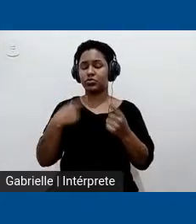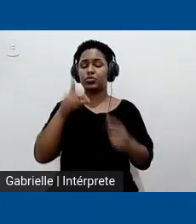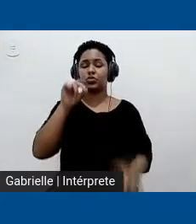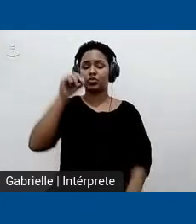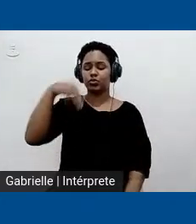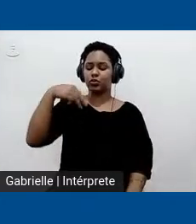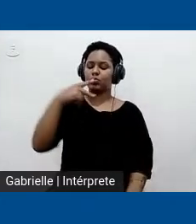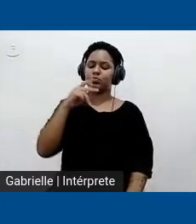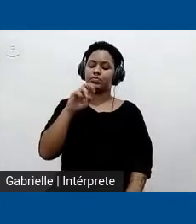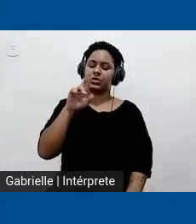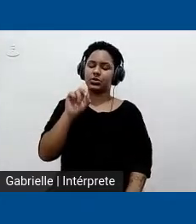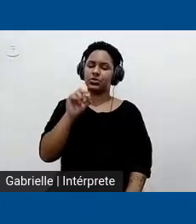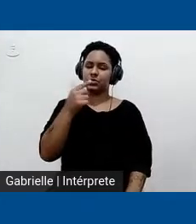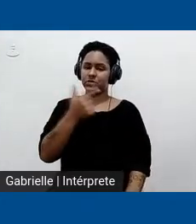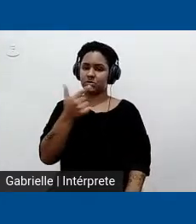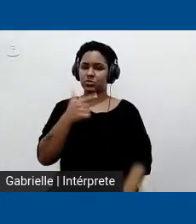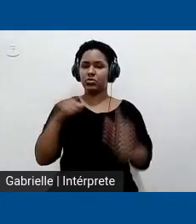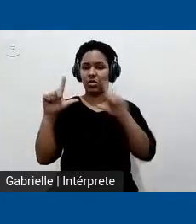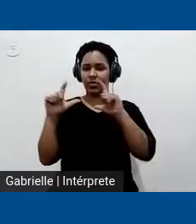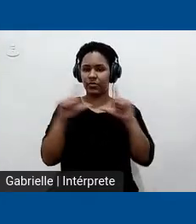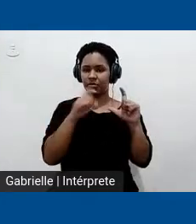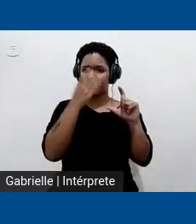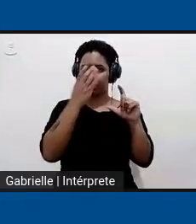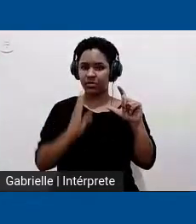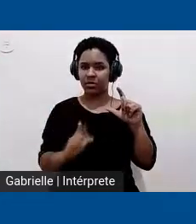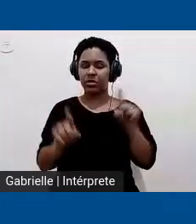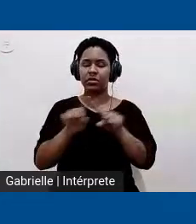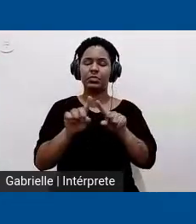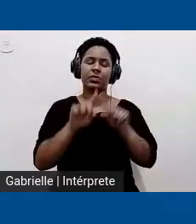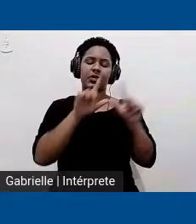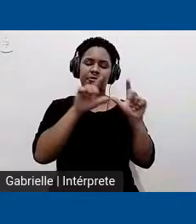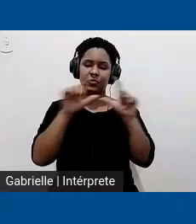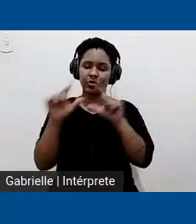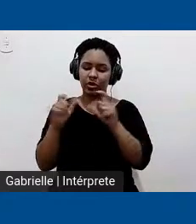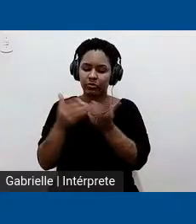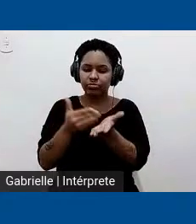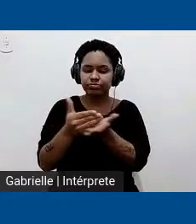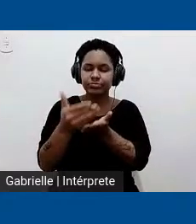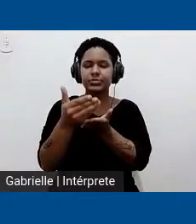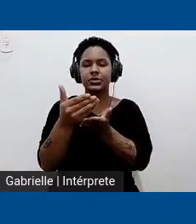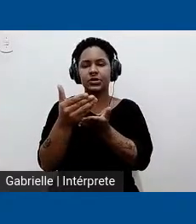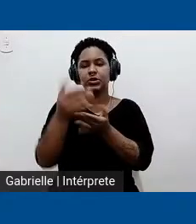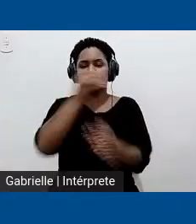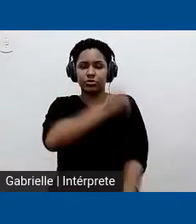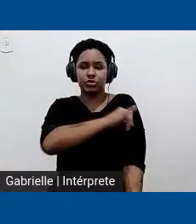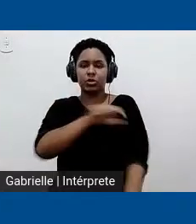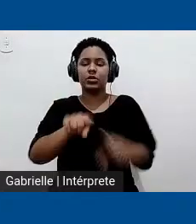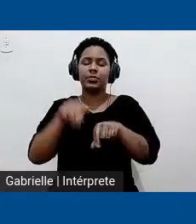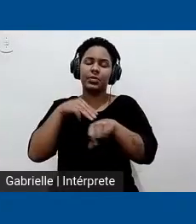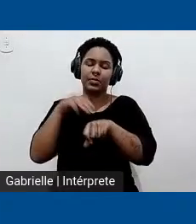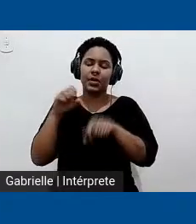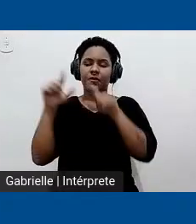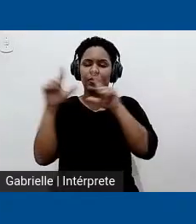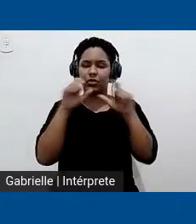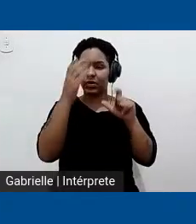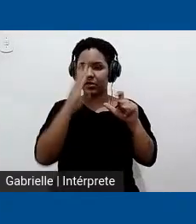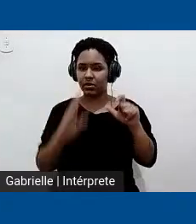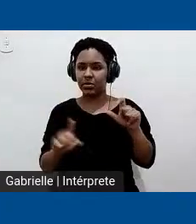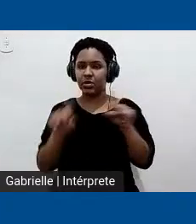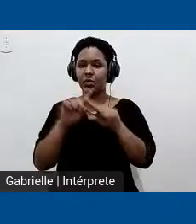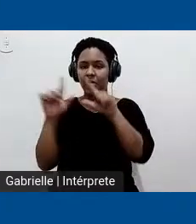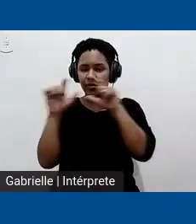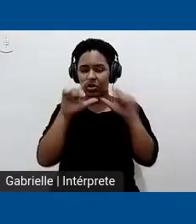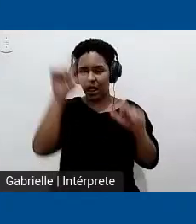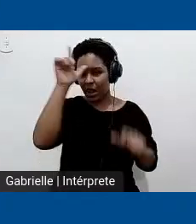no Brasil. Fotógrafos pioneiros no Rio de Janeiro, mestres da fotografia no Brasil, fotógrafos alemães no Brasil do